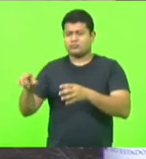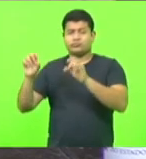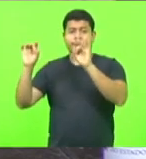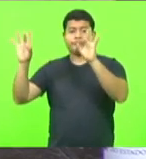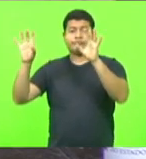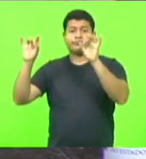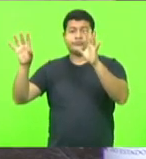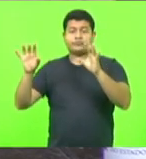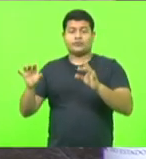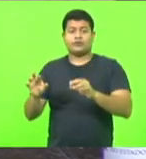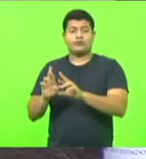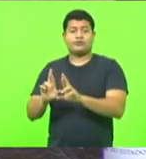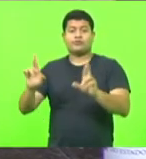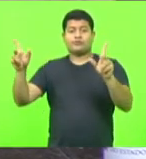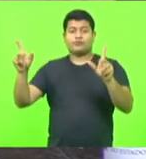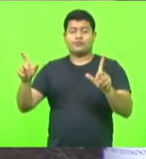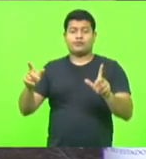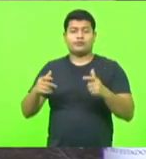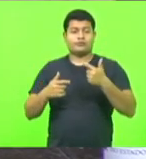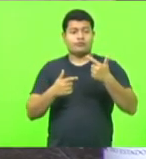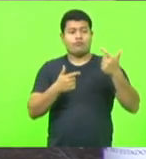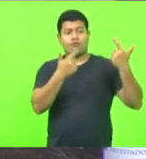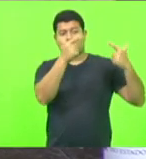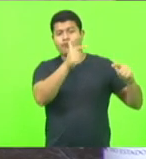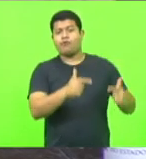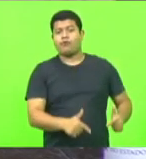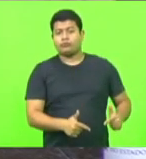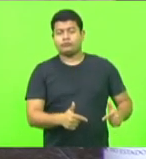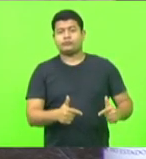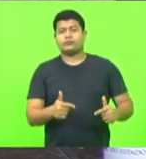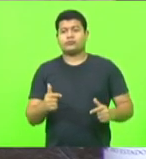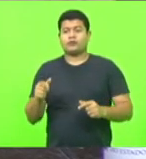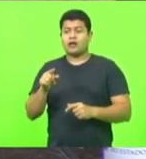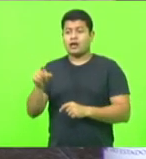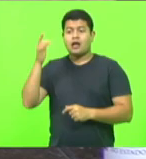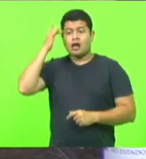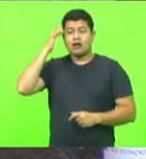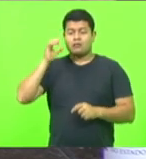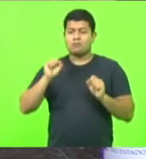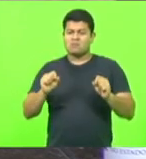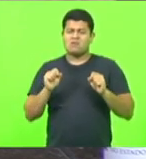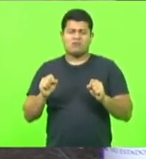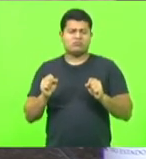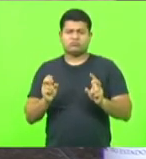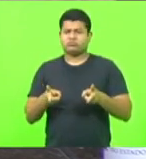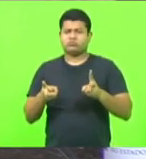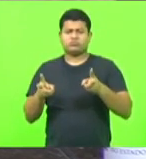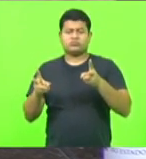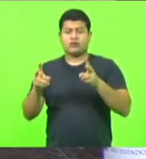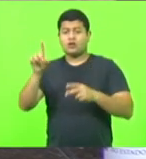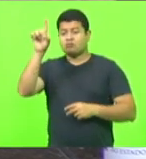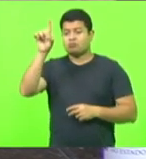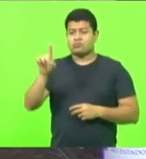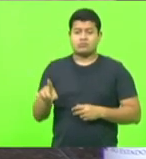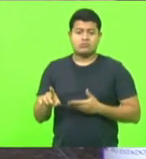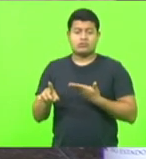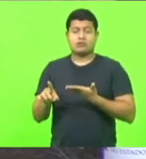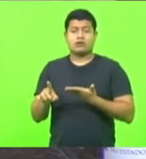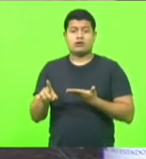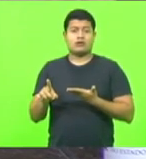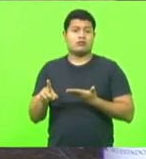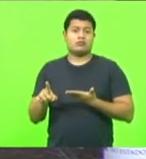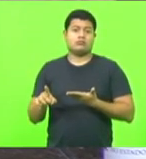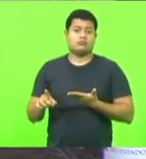brasileiros, que se acham acima de todos, que podem avocar para si um direito, um benefício, um